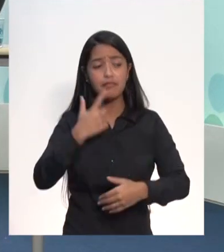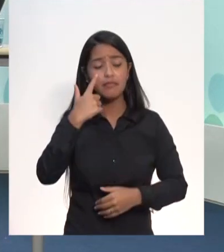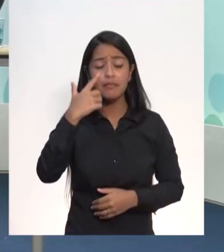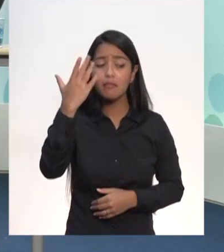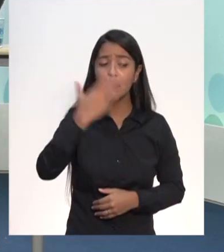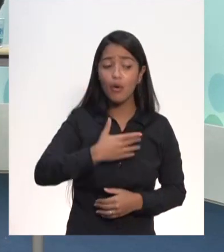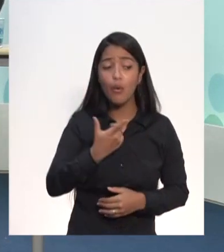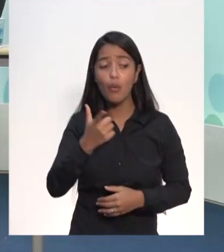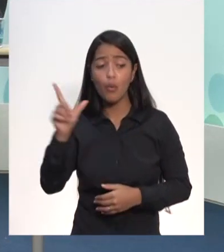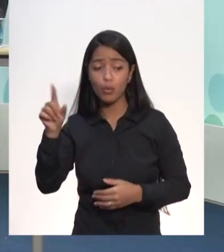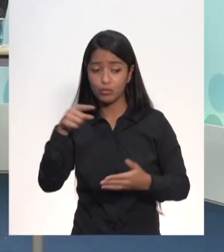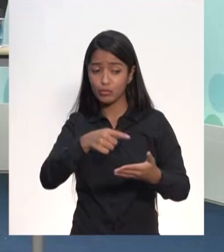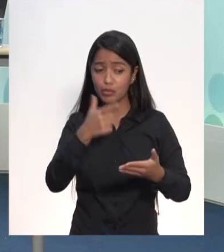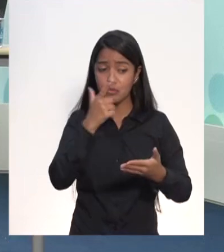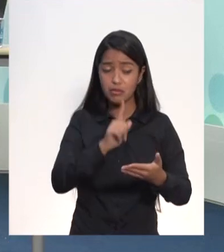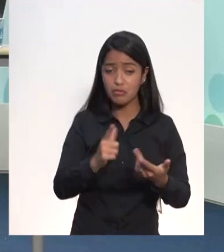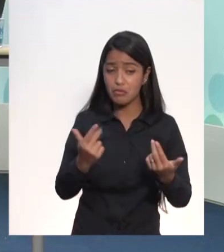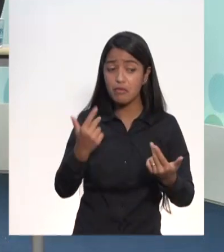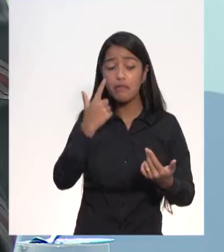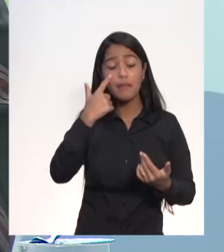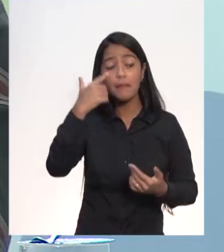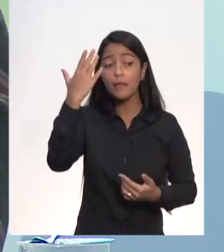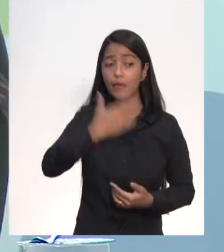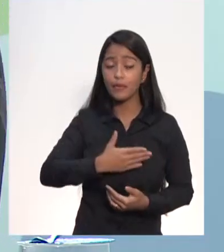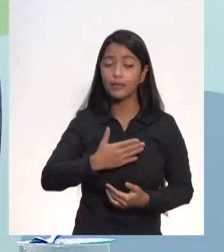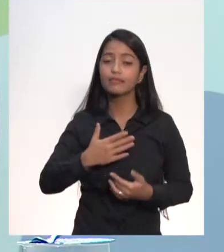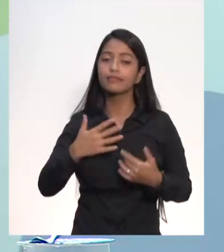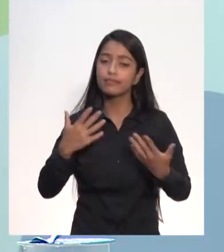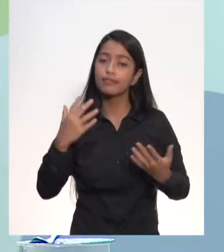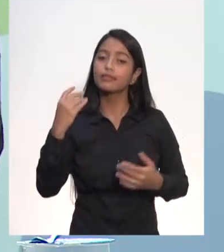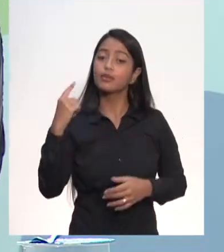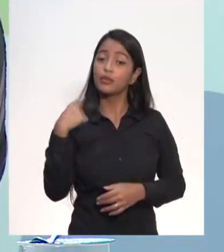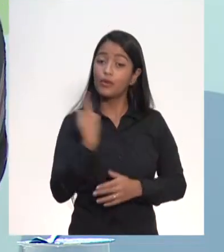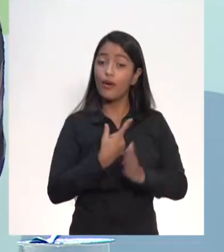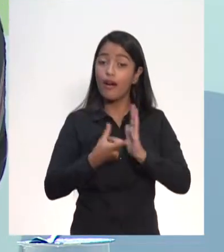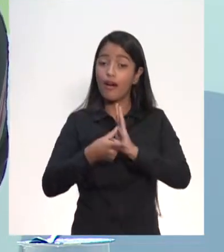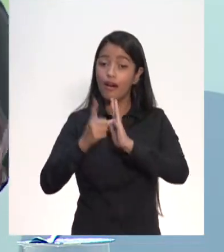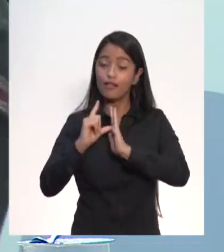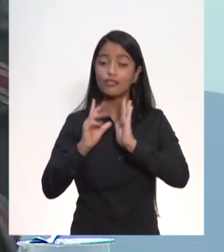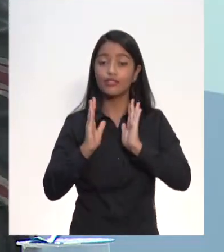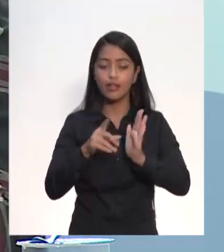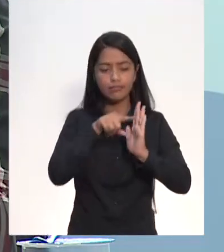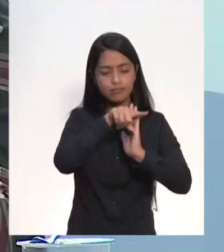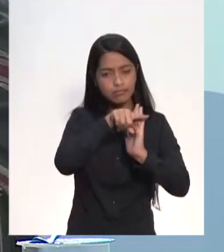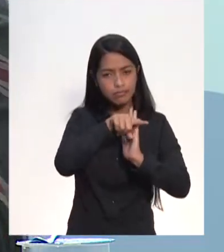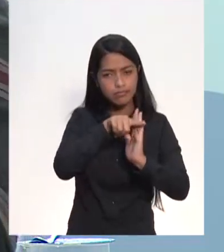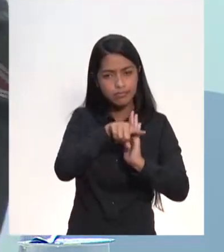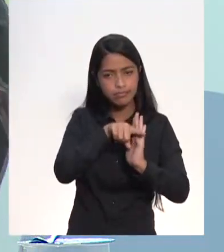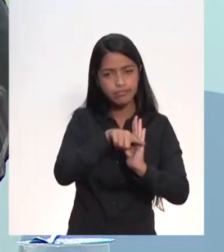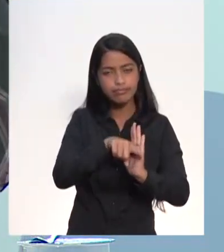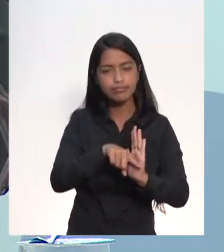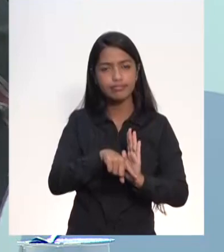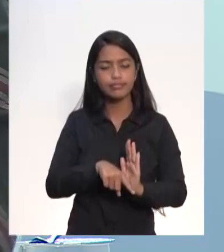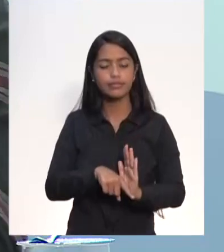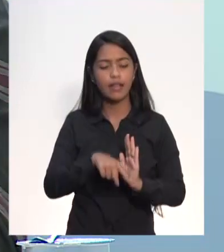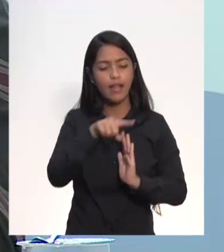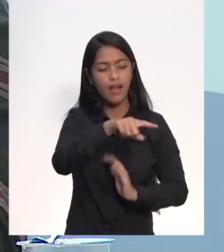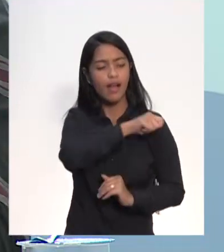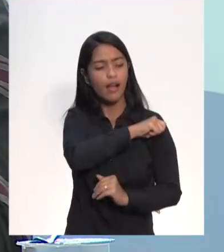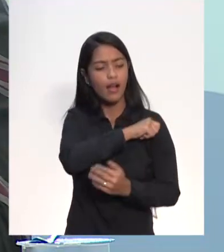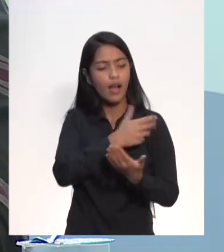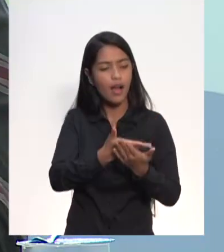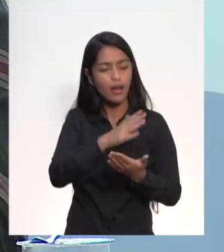certo para outras situações. Então, é muito importante, a gente analisou essa parte da análise, do ler,